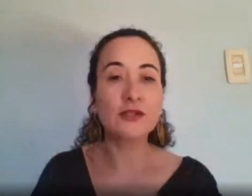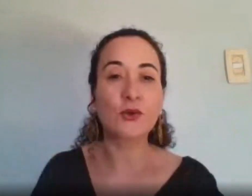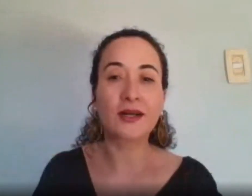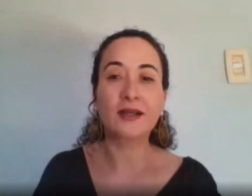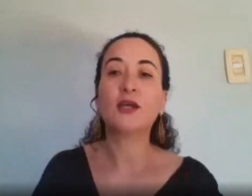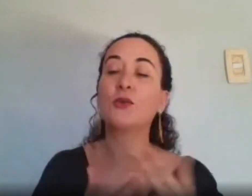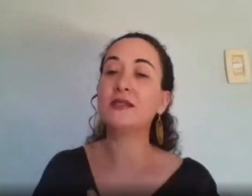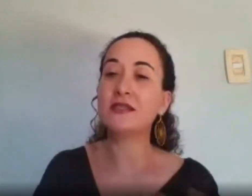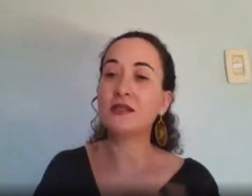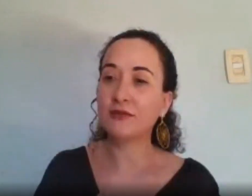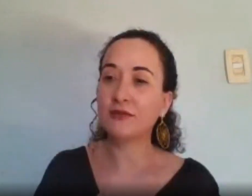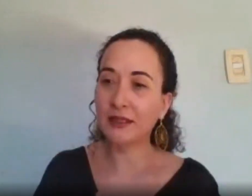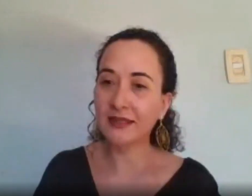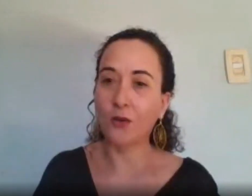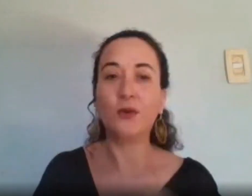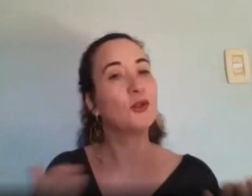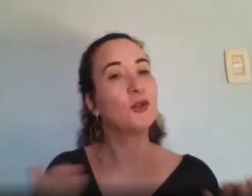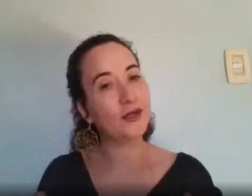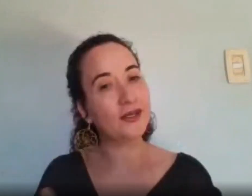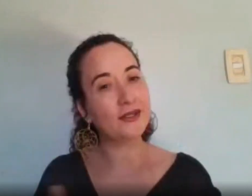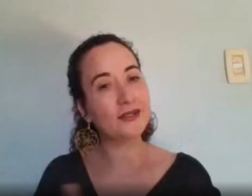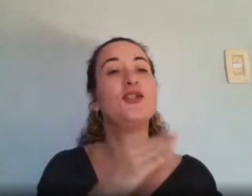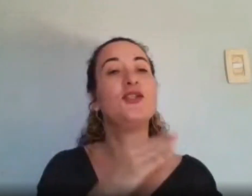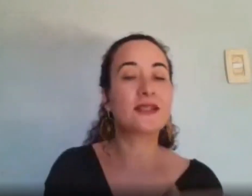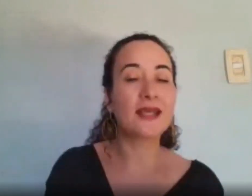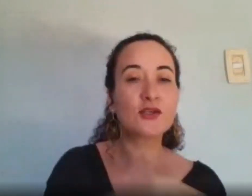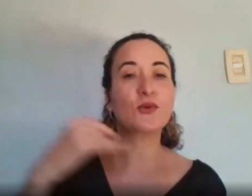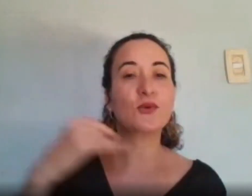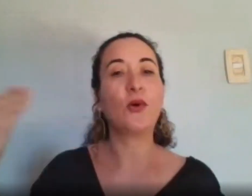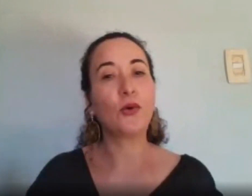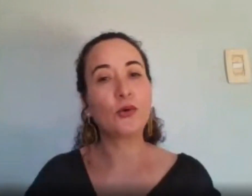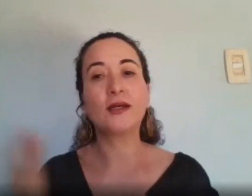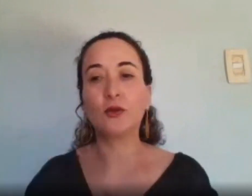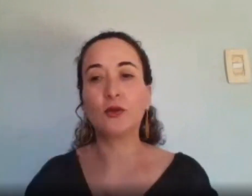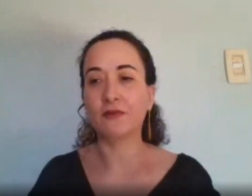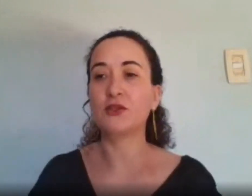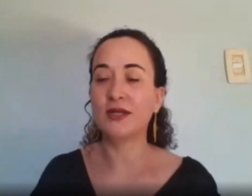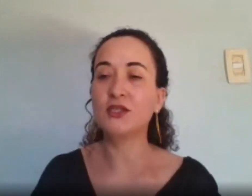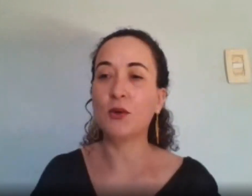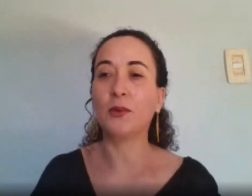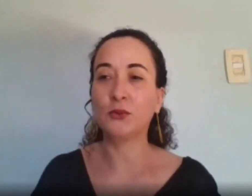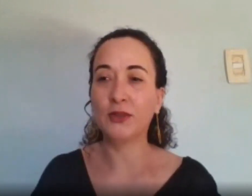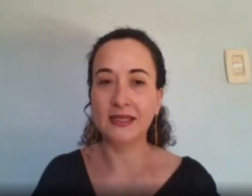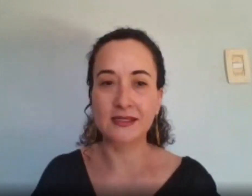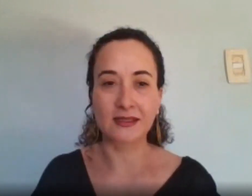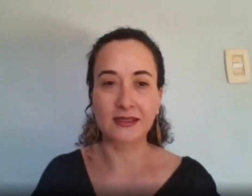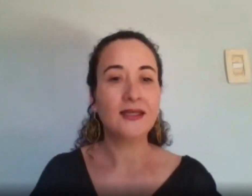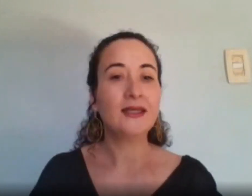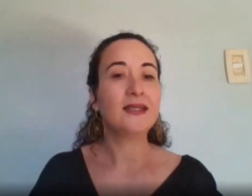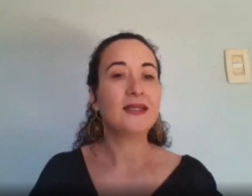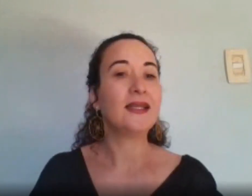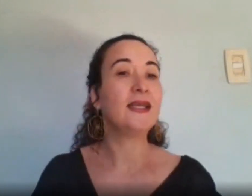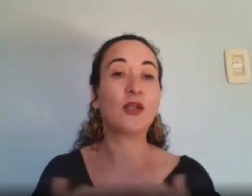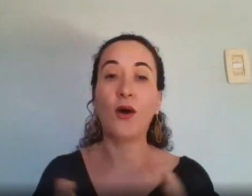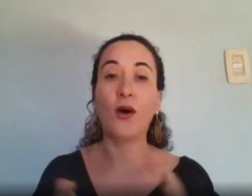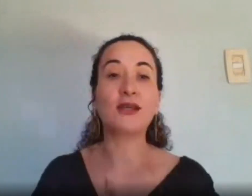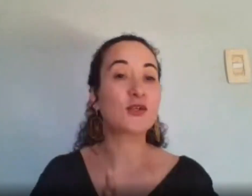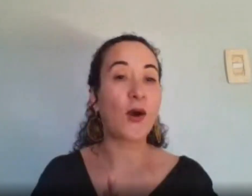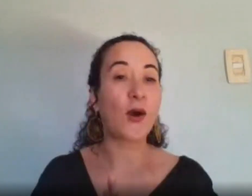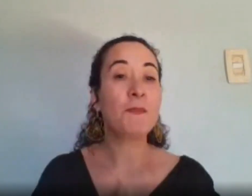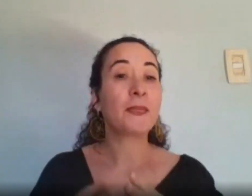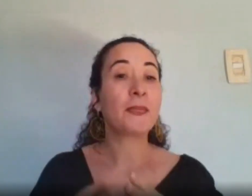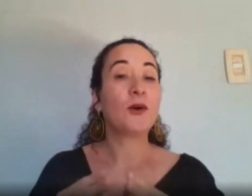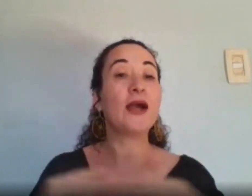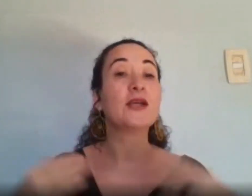como professora do ensino fundamental 2, de sexto ao nono ano, professora de língua portuguesa. Né, então, olha